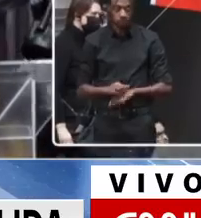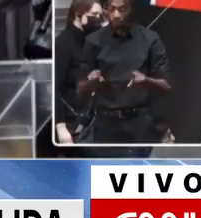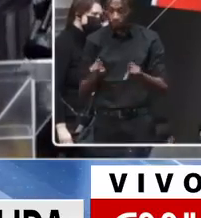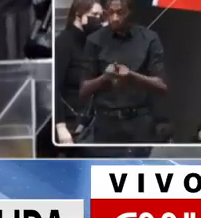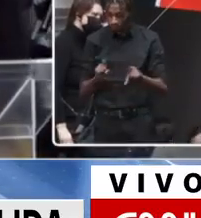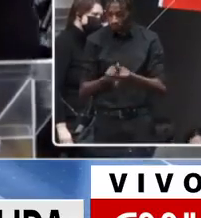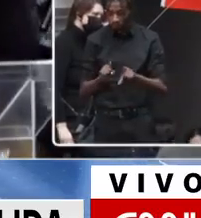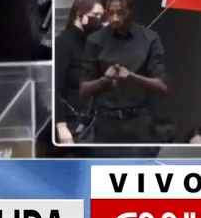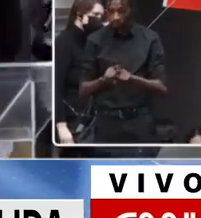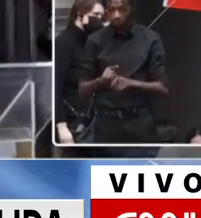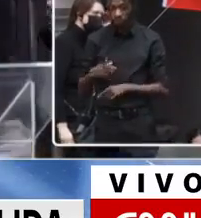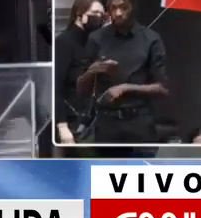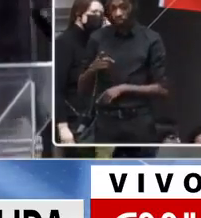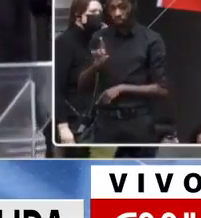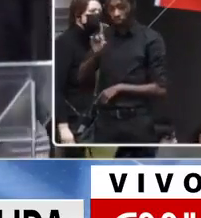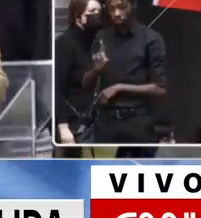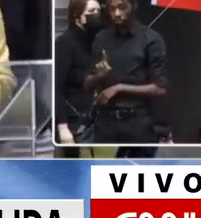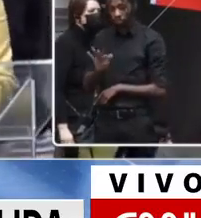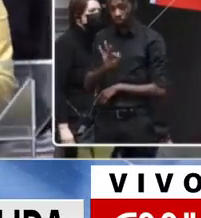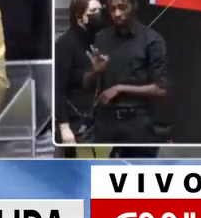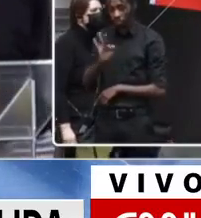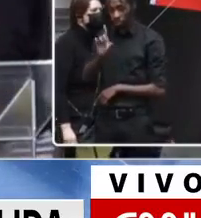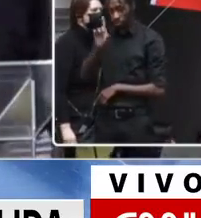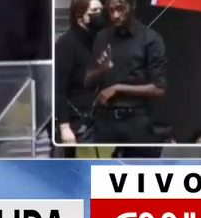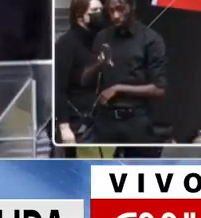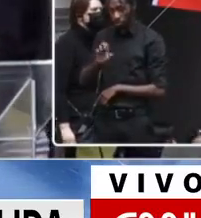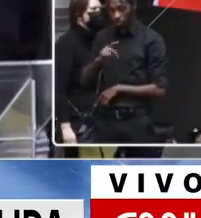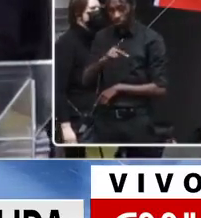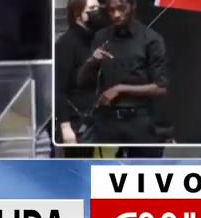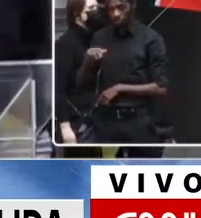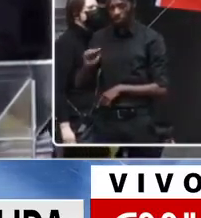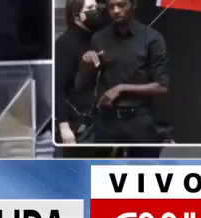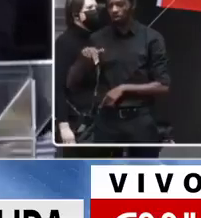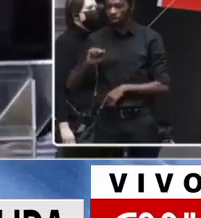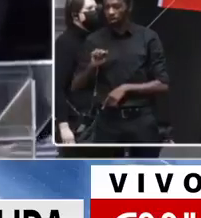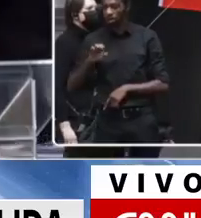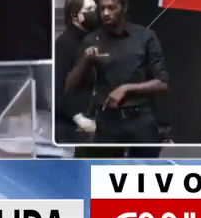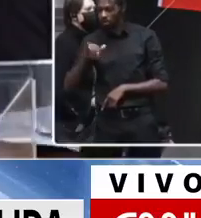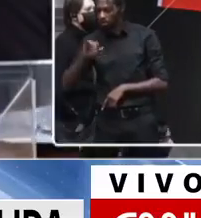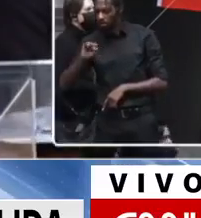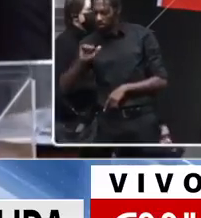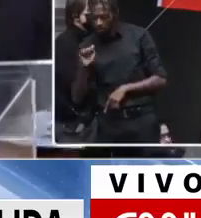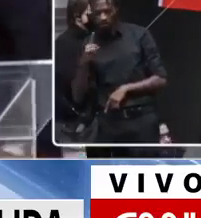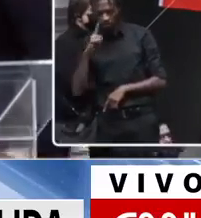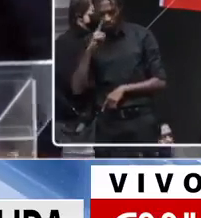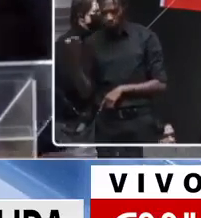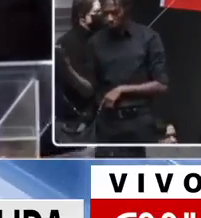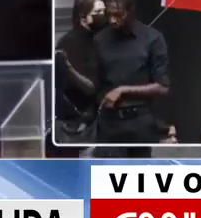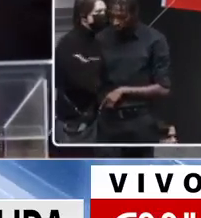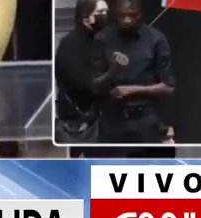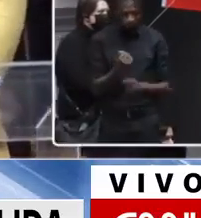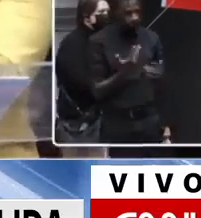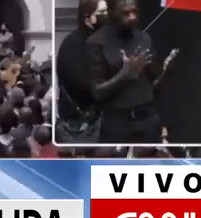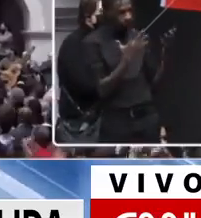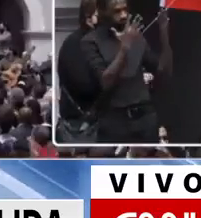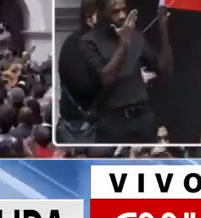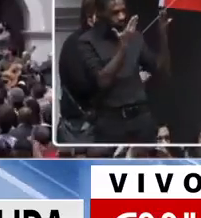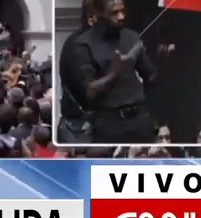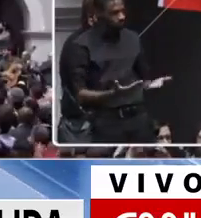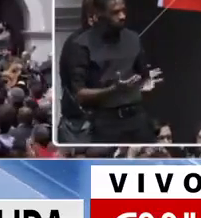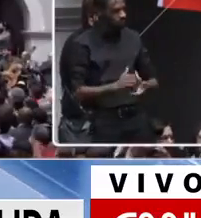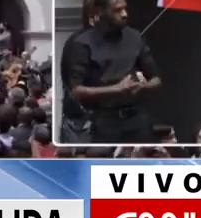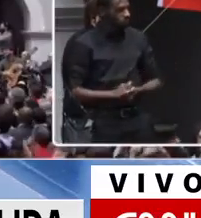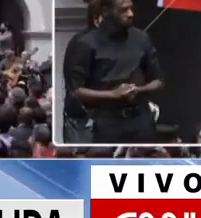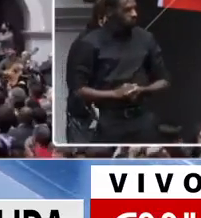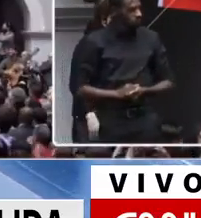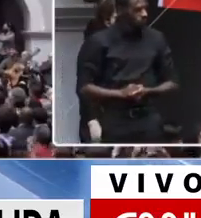estão todas ali de terninho amarelo e blusa branca por dentro. Em instantes, então, começaremos a leitura, mas tudo hoje tem um